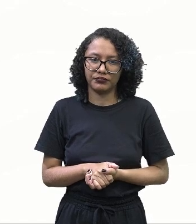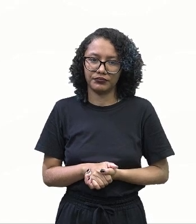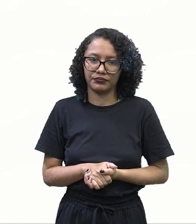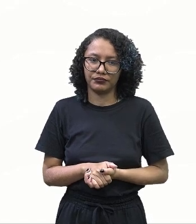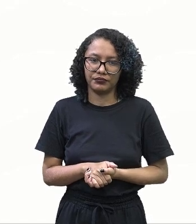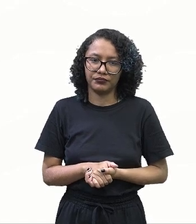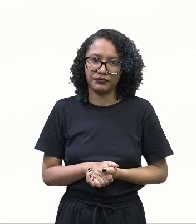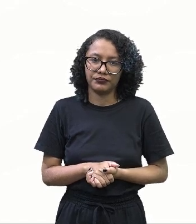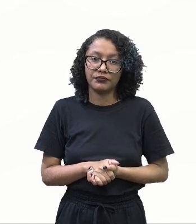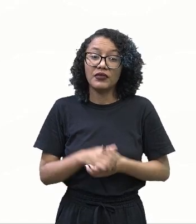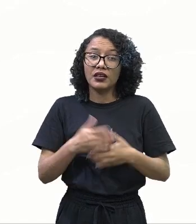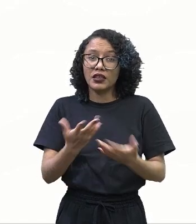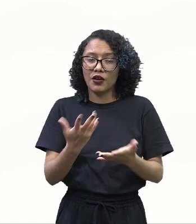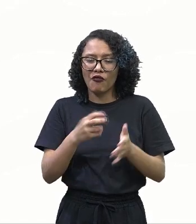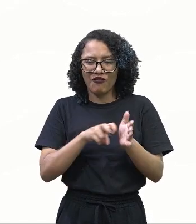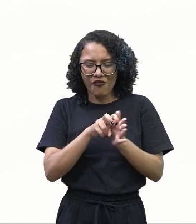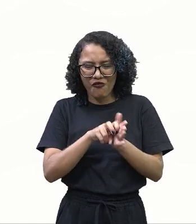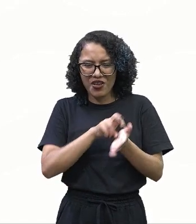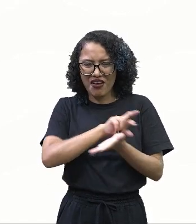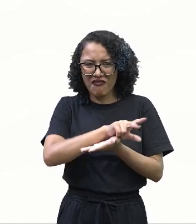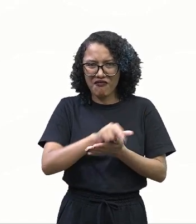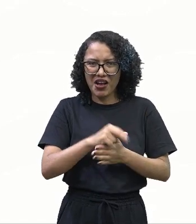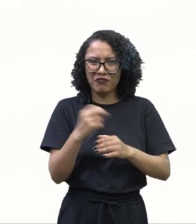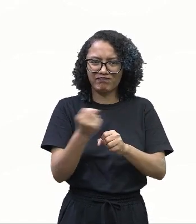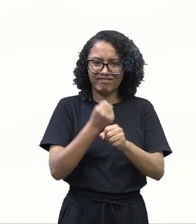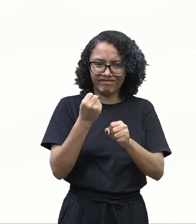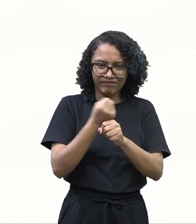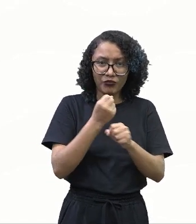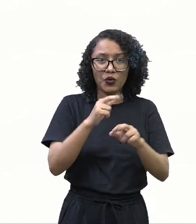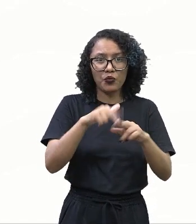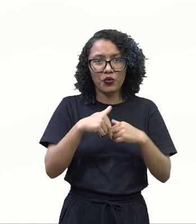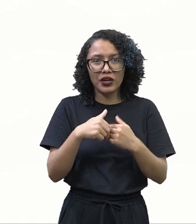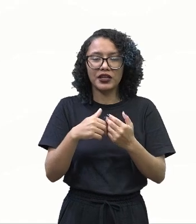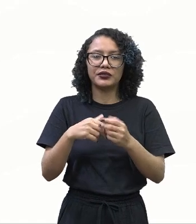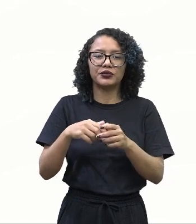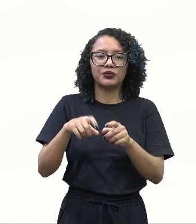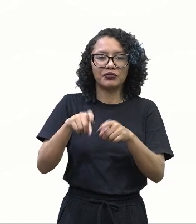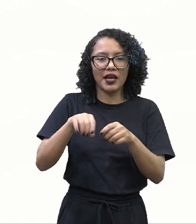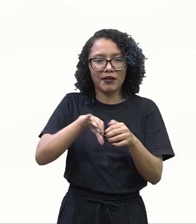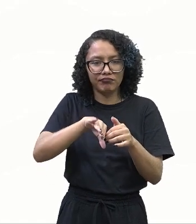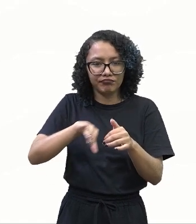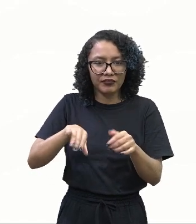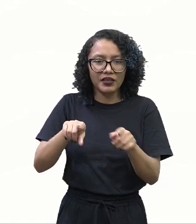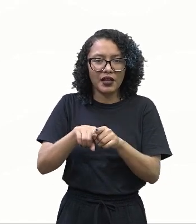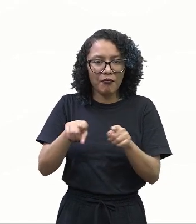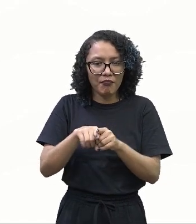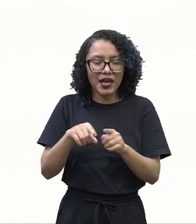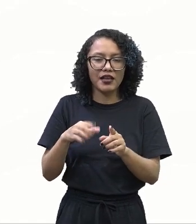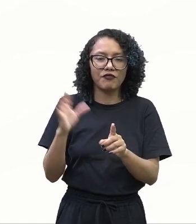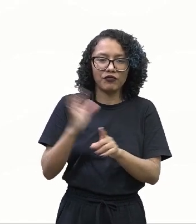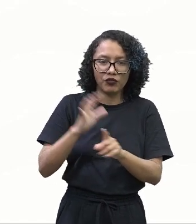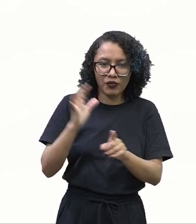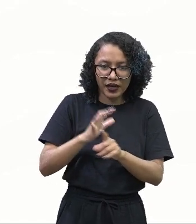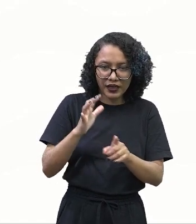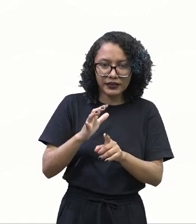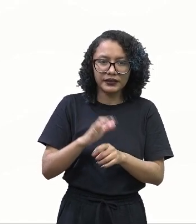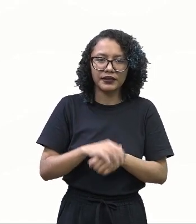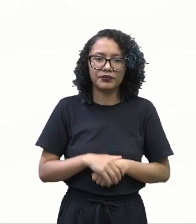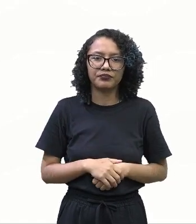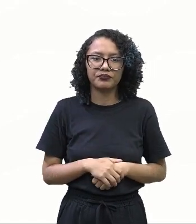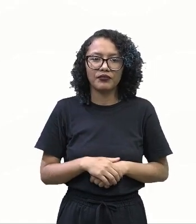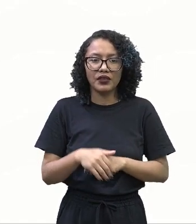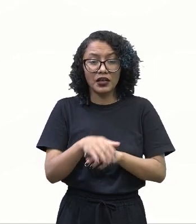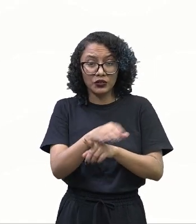à construção de ferrovia, impacto socioeconômico da modernização, onde trabalhadores serão